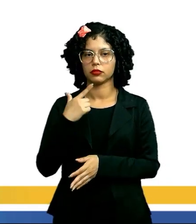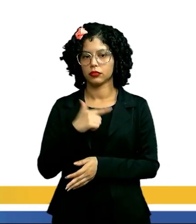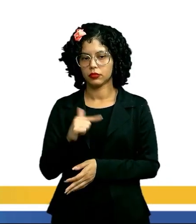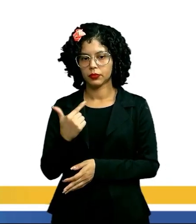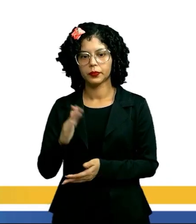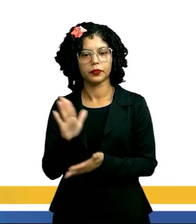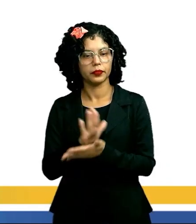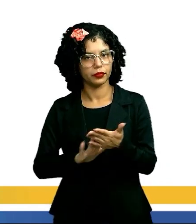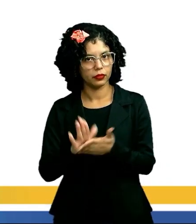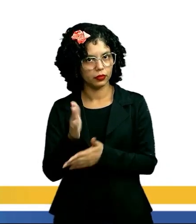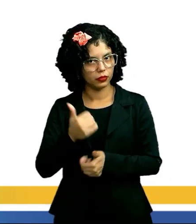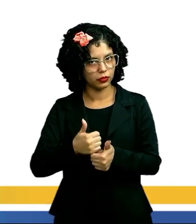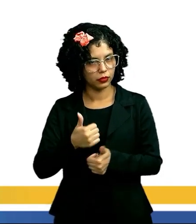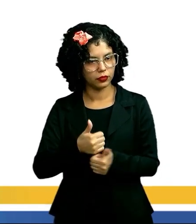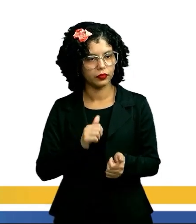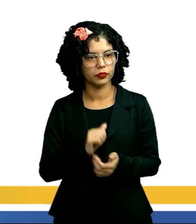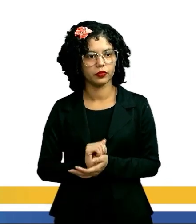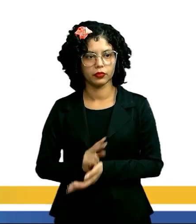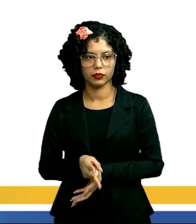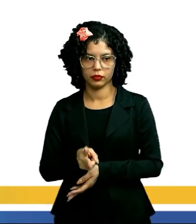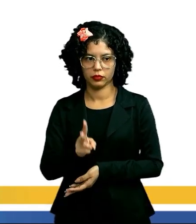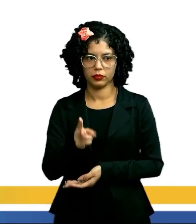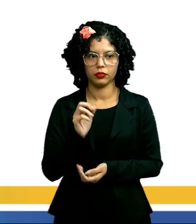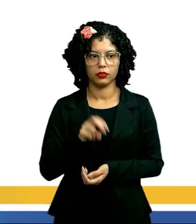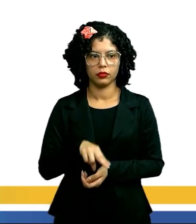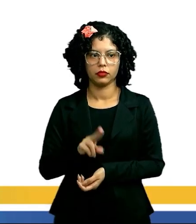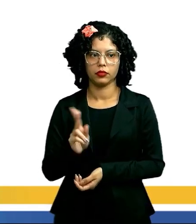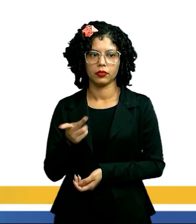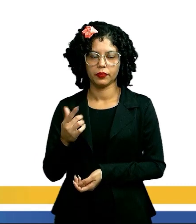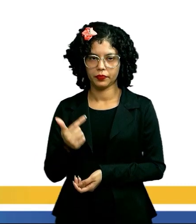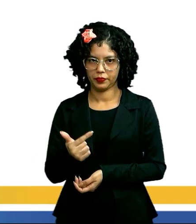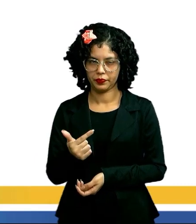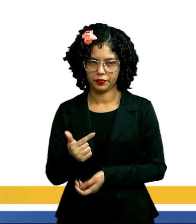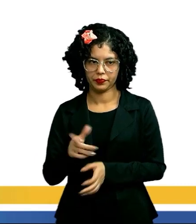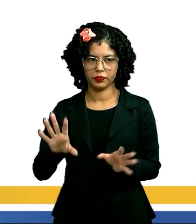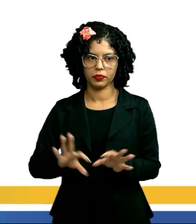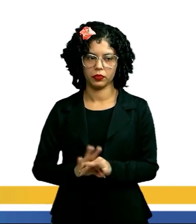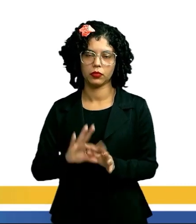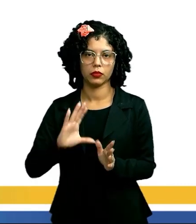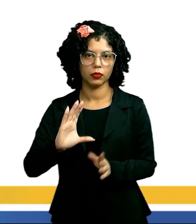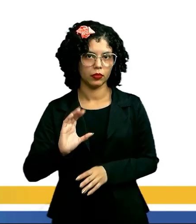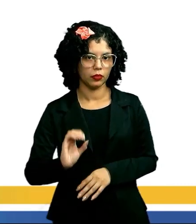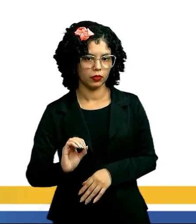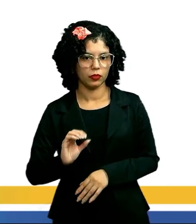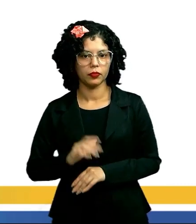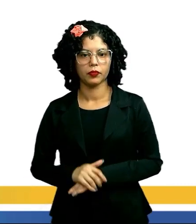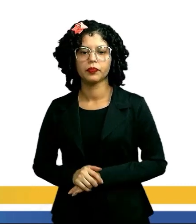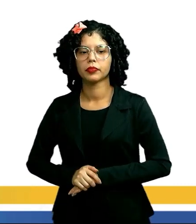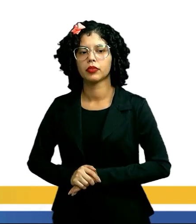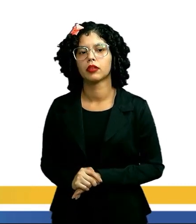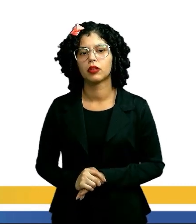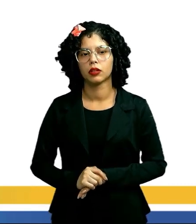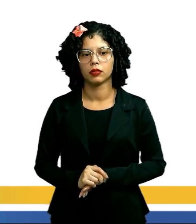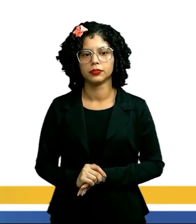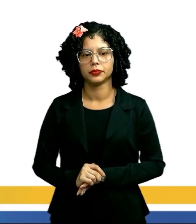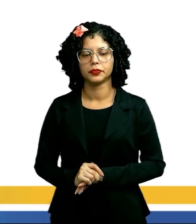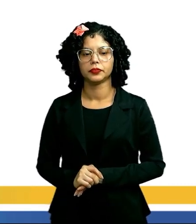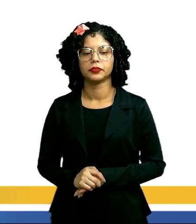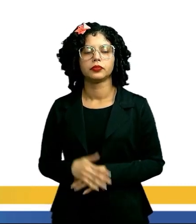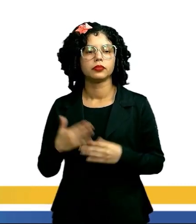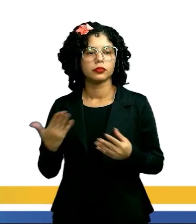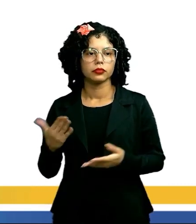substituí nenhum hidrogênio, né? Então continua sendo o NH2 ligado a uma carbonila. Então eu posso simplesmente falar que é uma